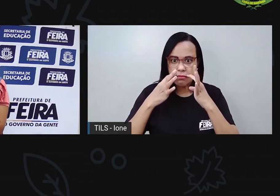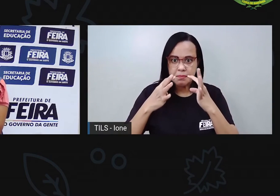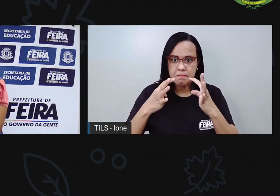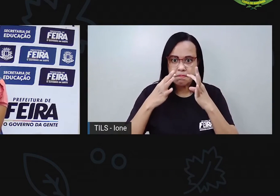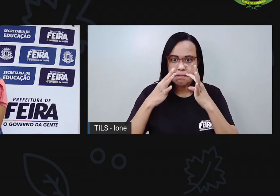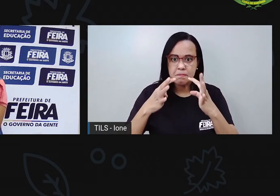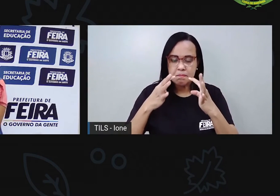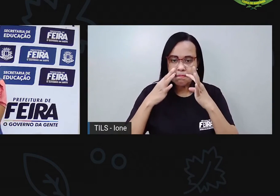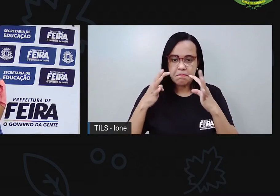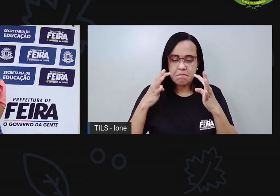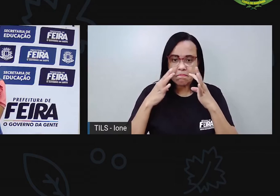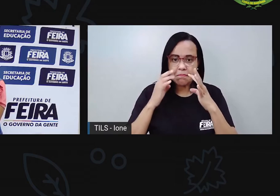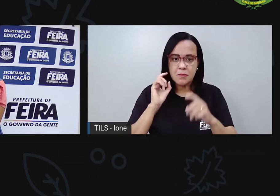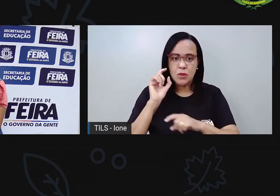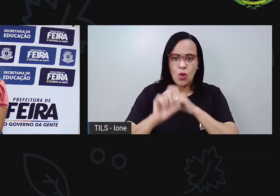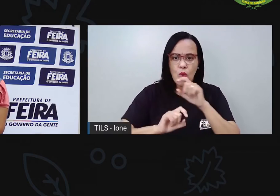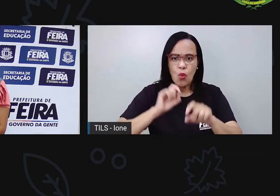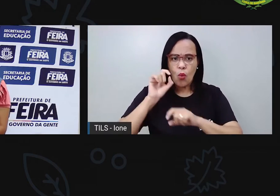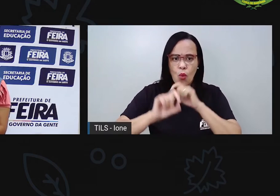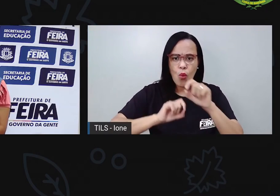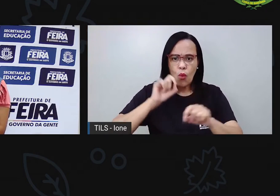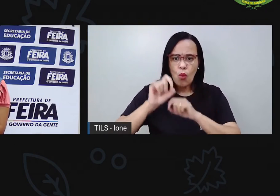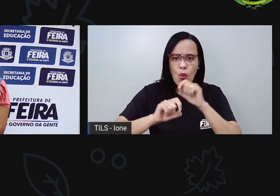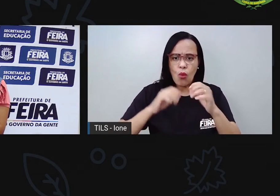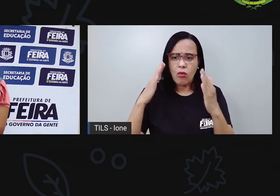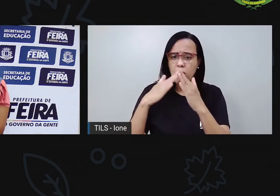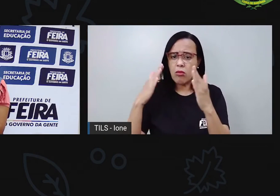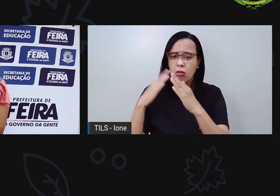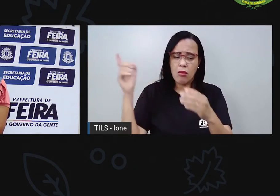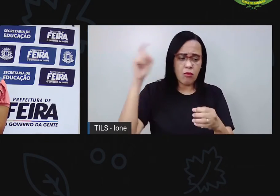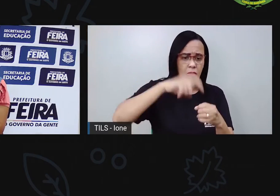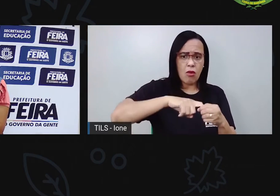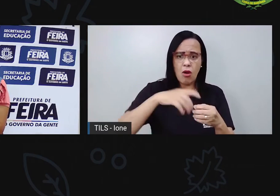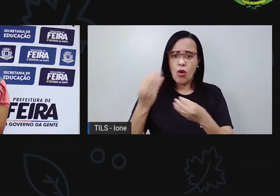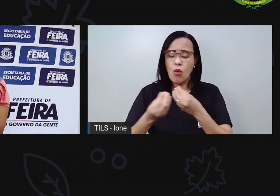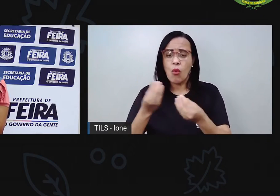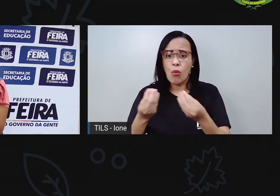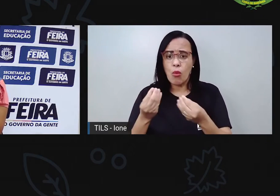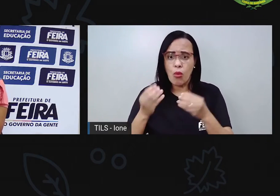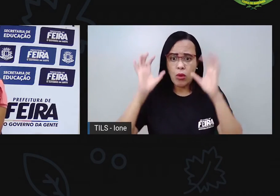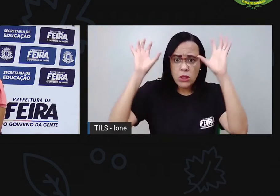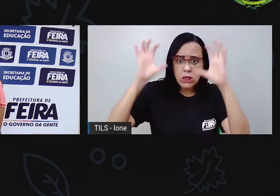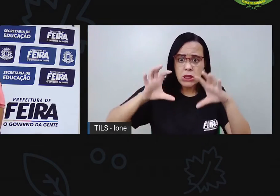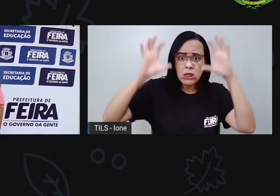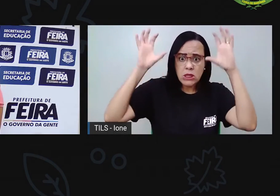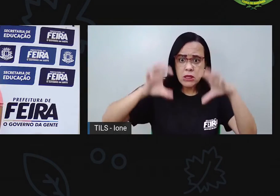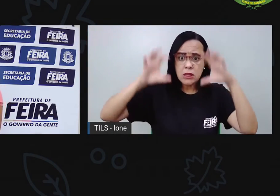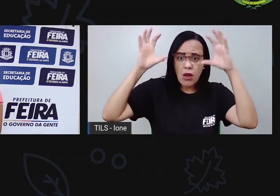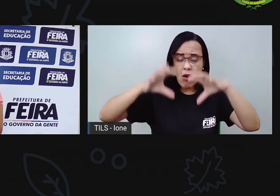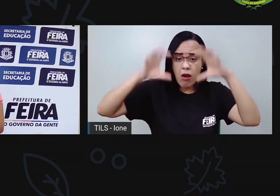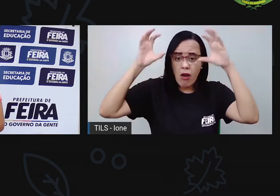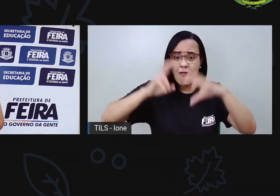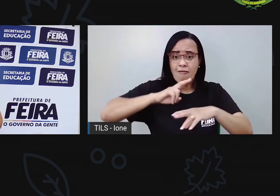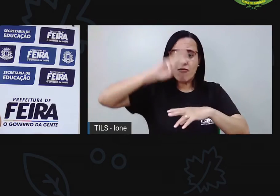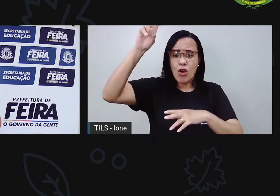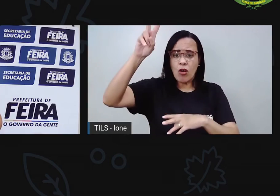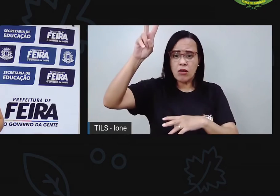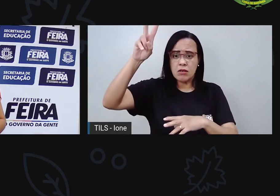e agora Como nós vamos voltar para casa a chuva muito forte